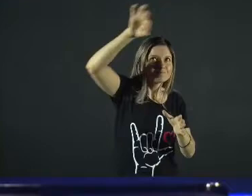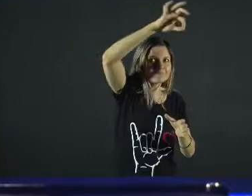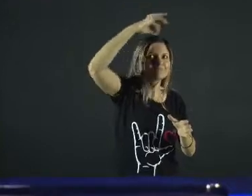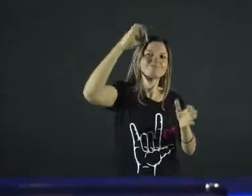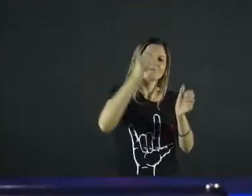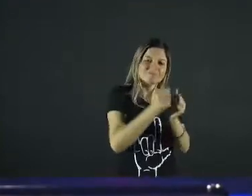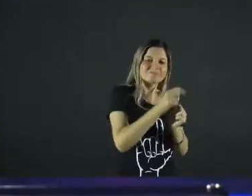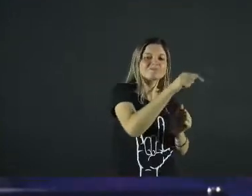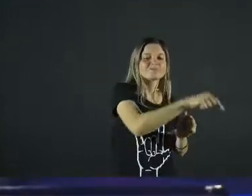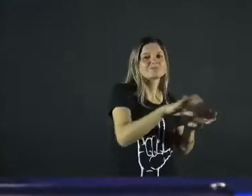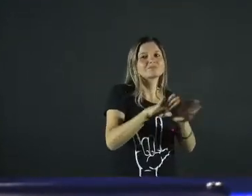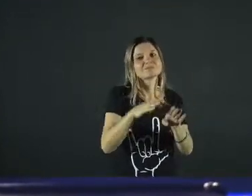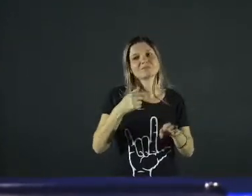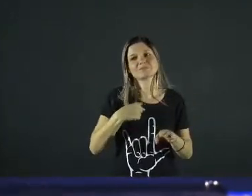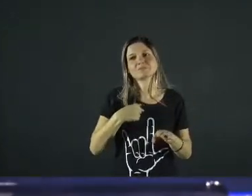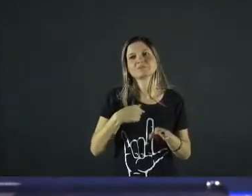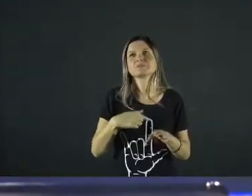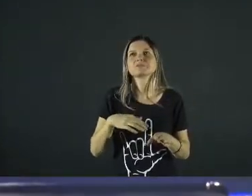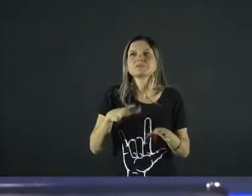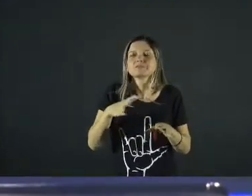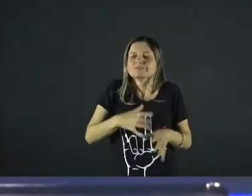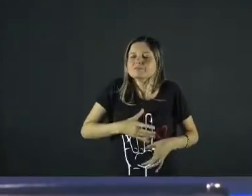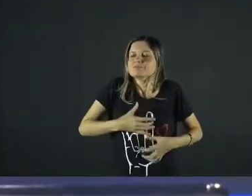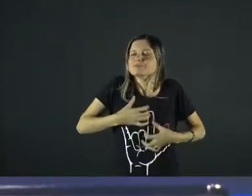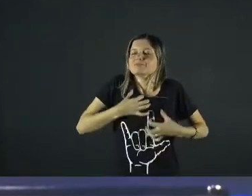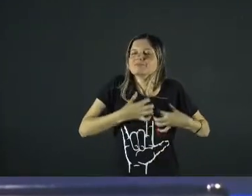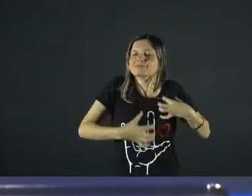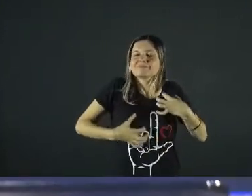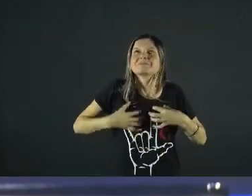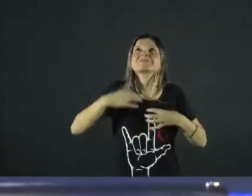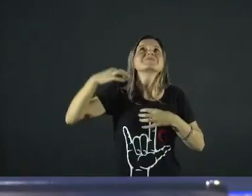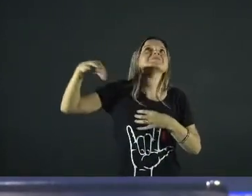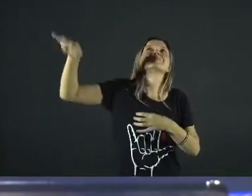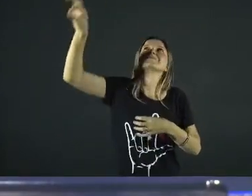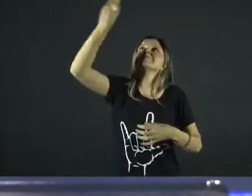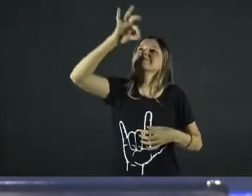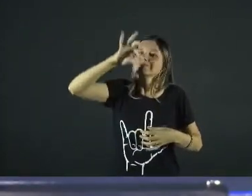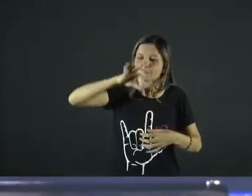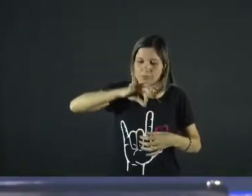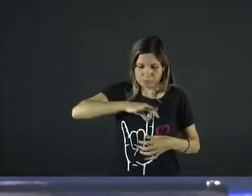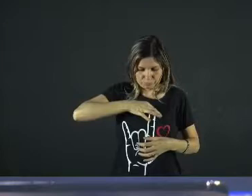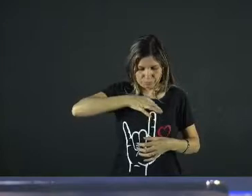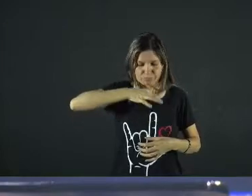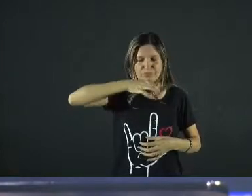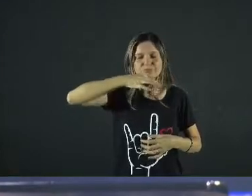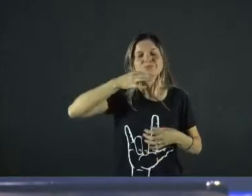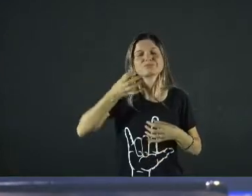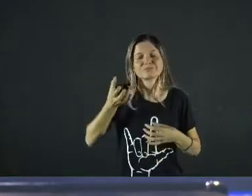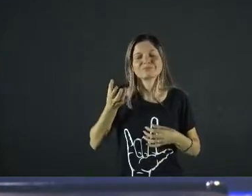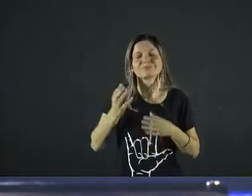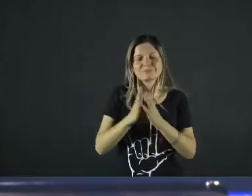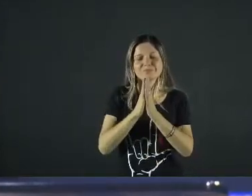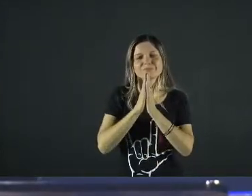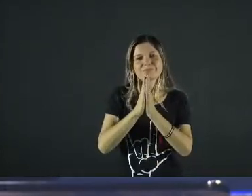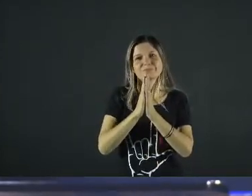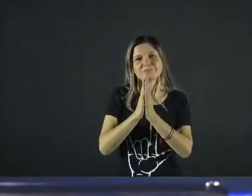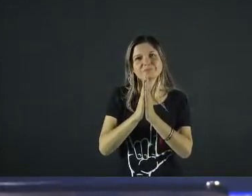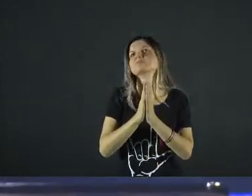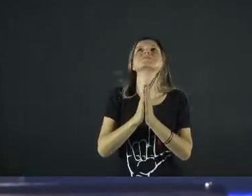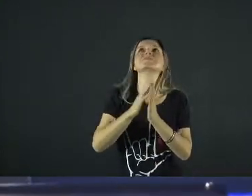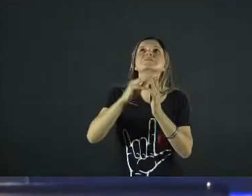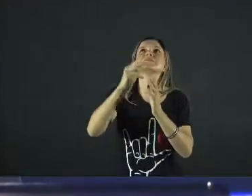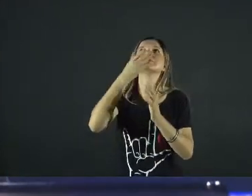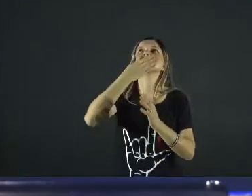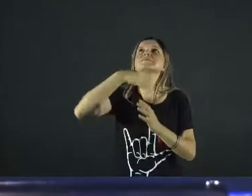Deus está aí. Você pode sentir a presença desse Deus. Por favor, feche os seus olhos e ore comigo.